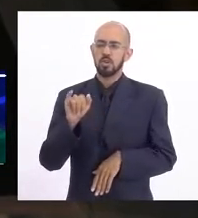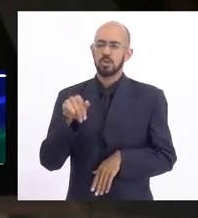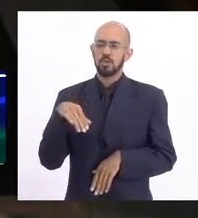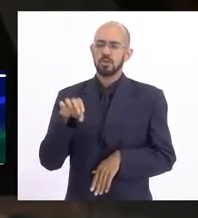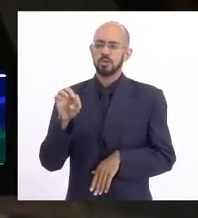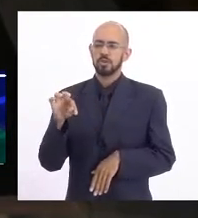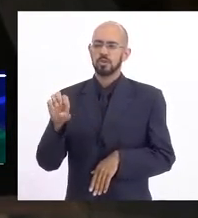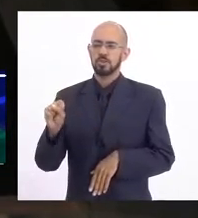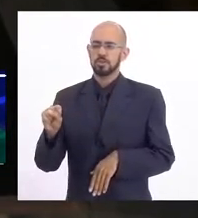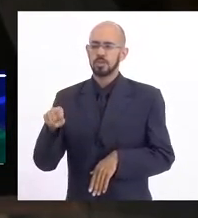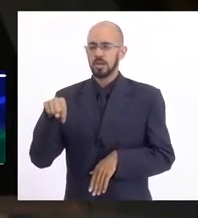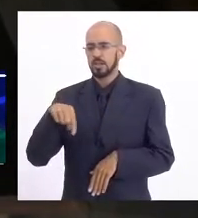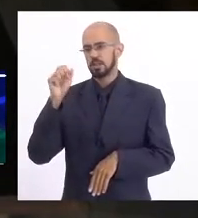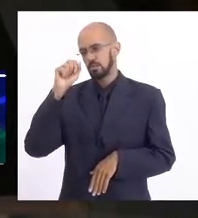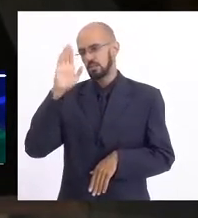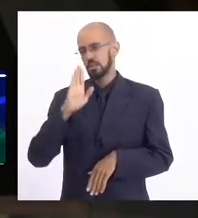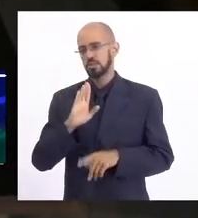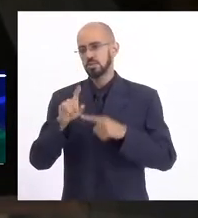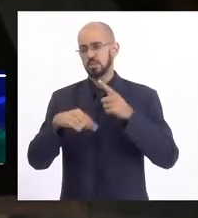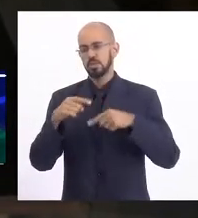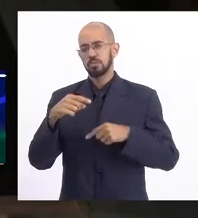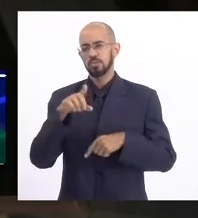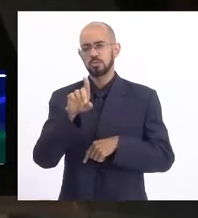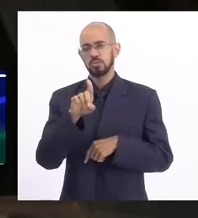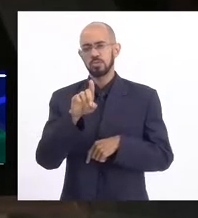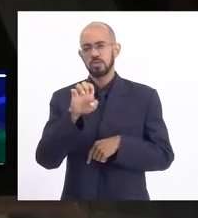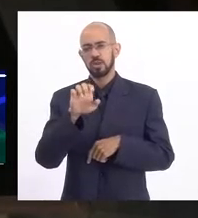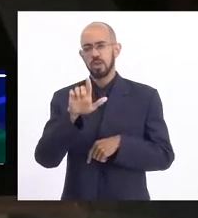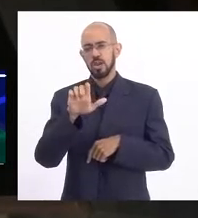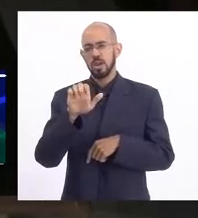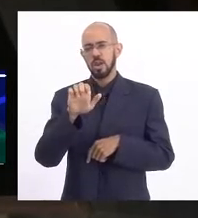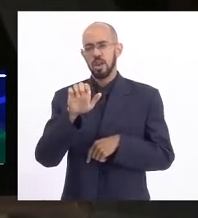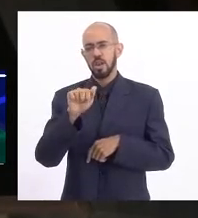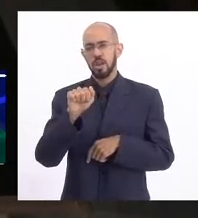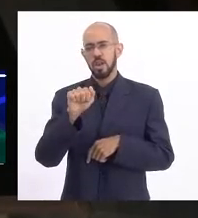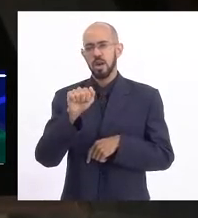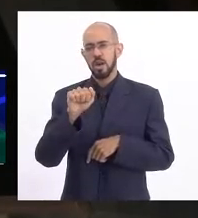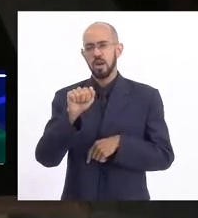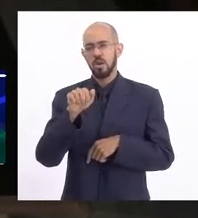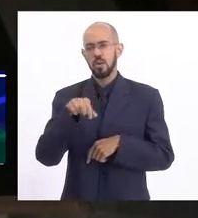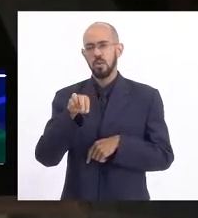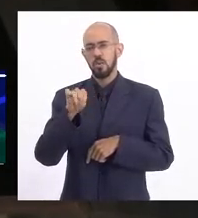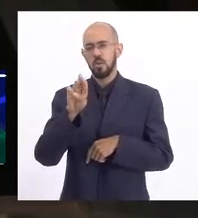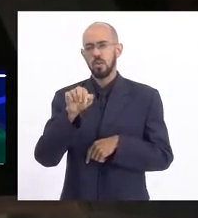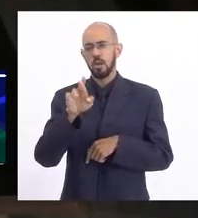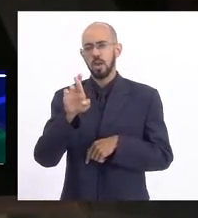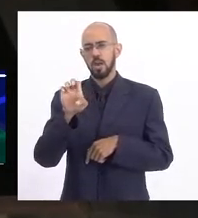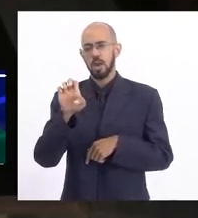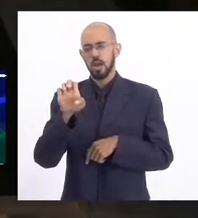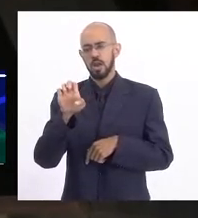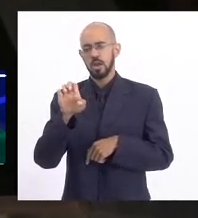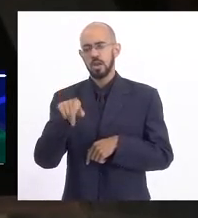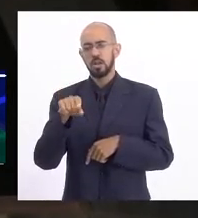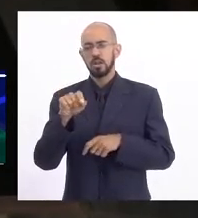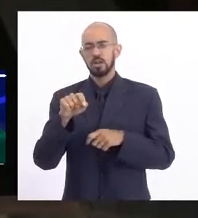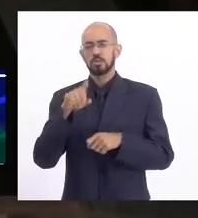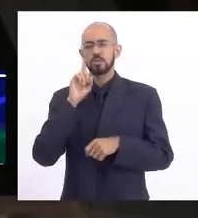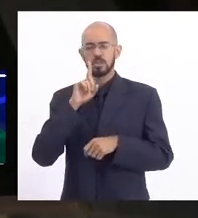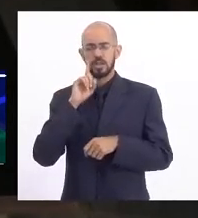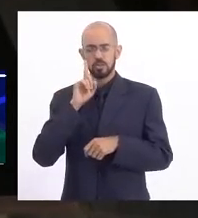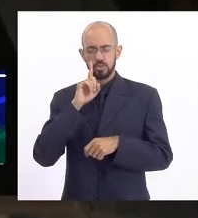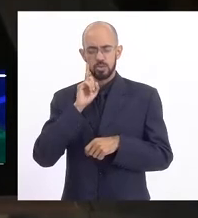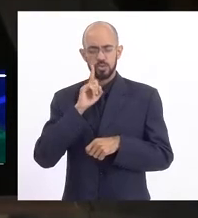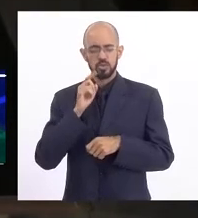e depois em Delaware, nos Estados Unidos, não iniciaram o problema das